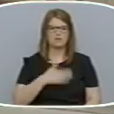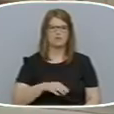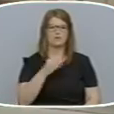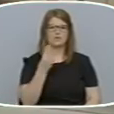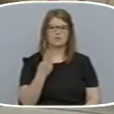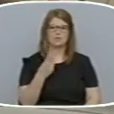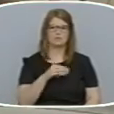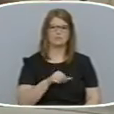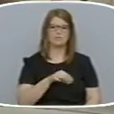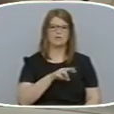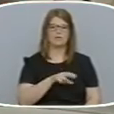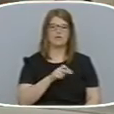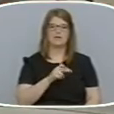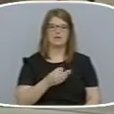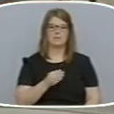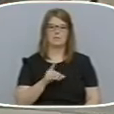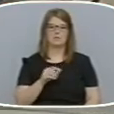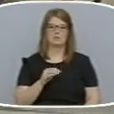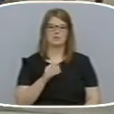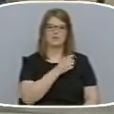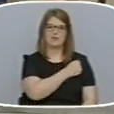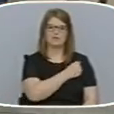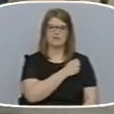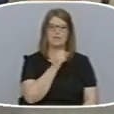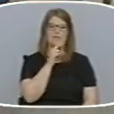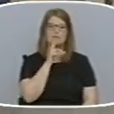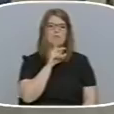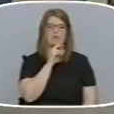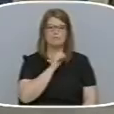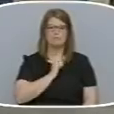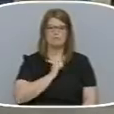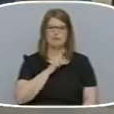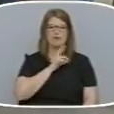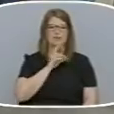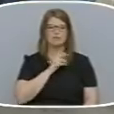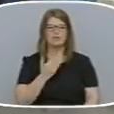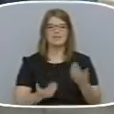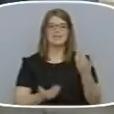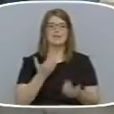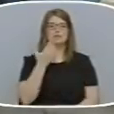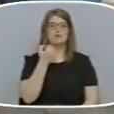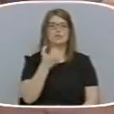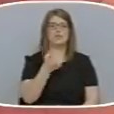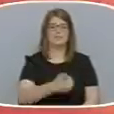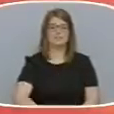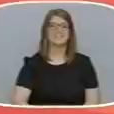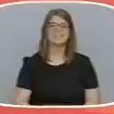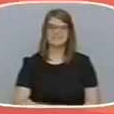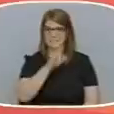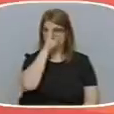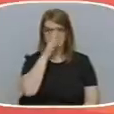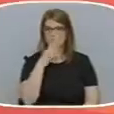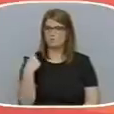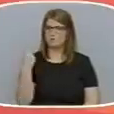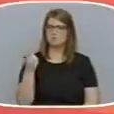Sim. Que já viste? Sorte, que ele era a casa dos meus avós. E lá tinha estava ratos eu. 15 quilos, hein? Exatamente. E sabes que depois ele